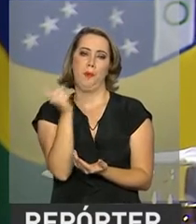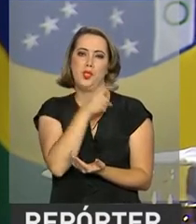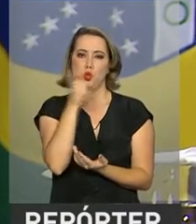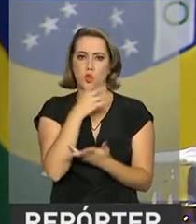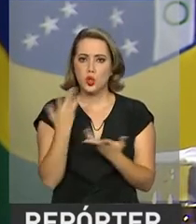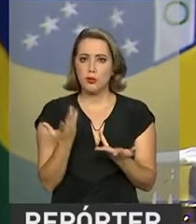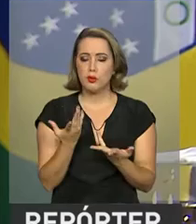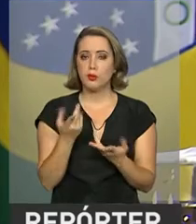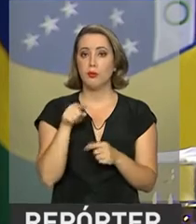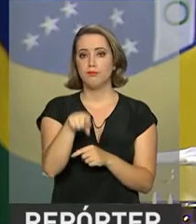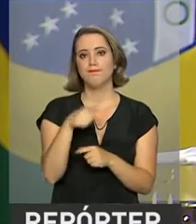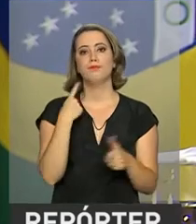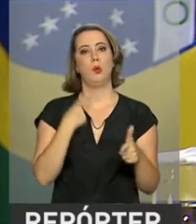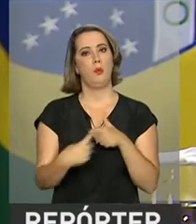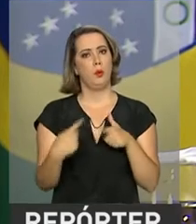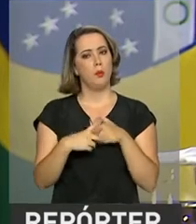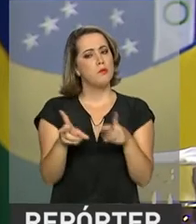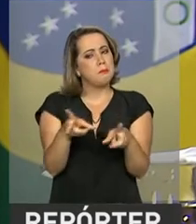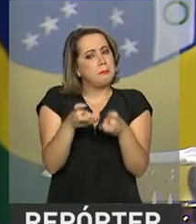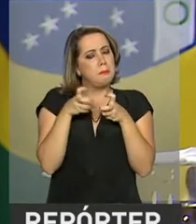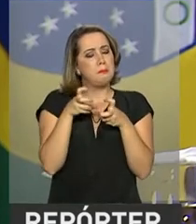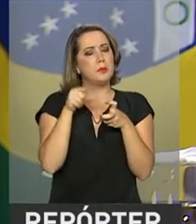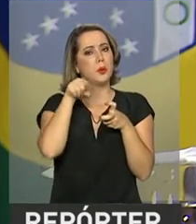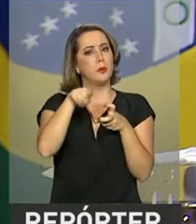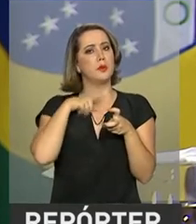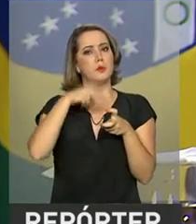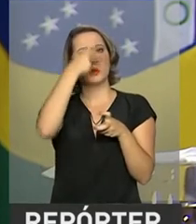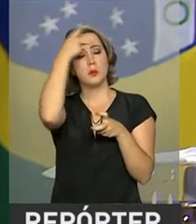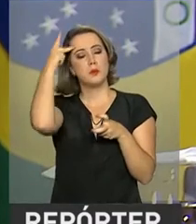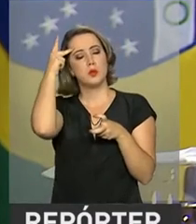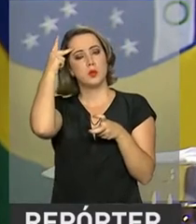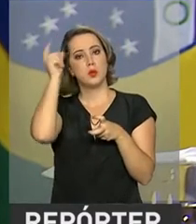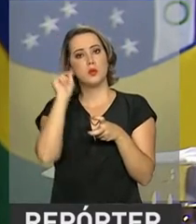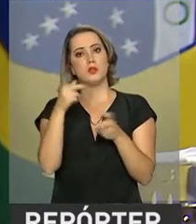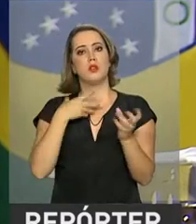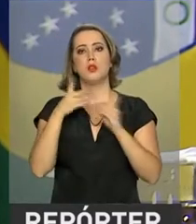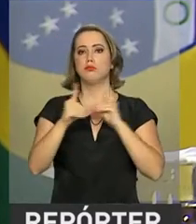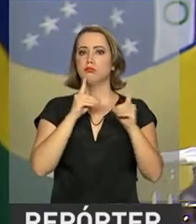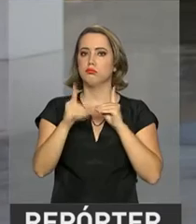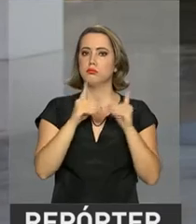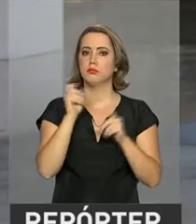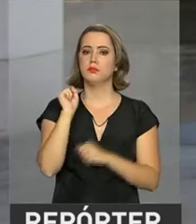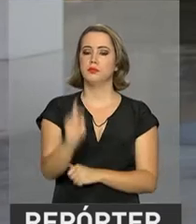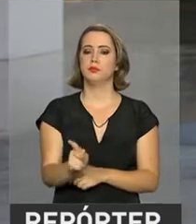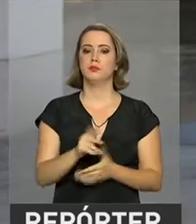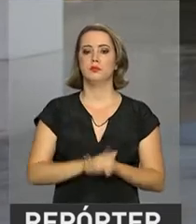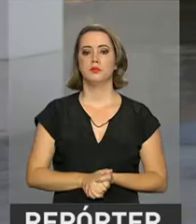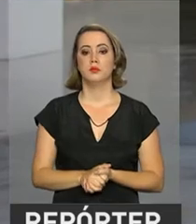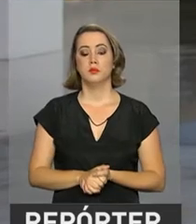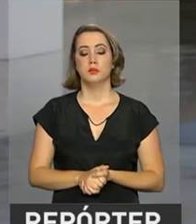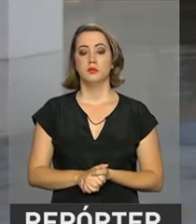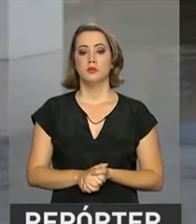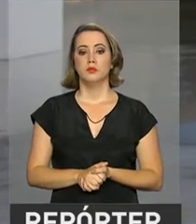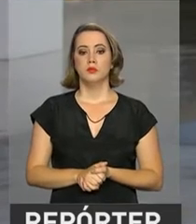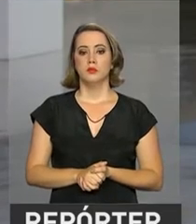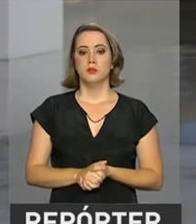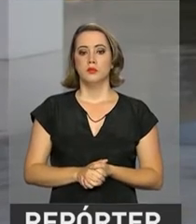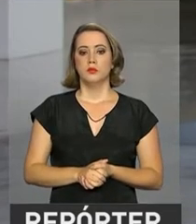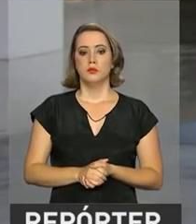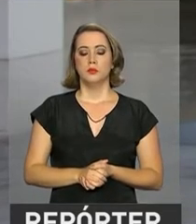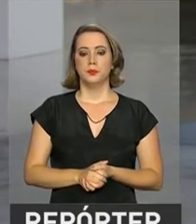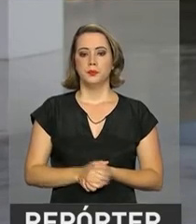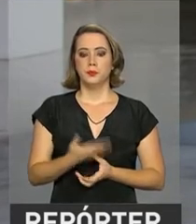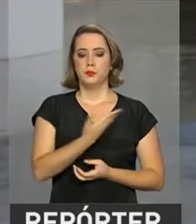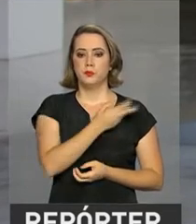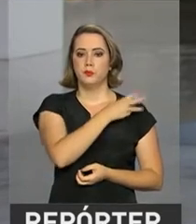isto prejudica percepção daqueles que querem discutir a previdência o ministro da fazenda e henrique